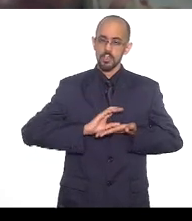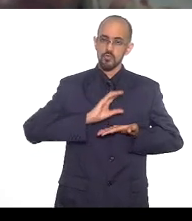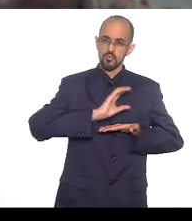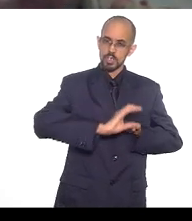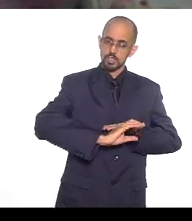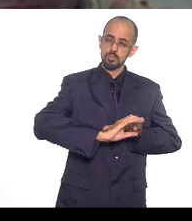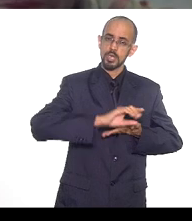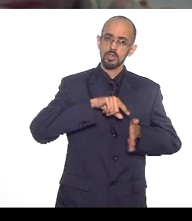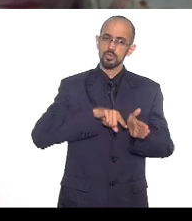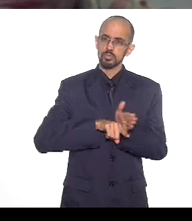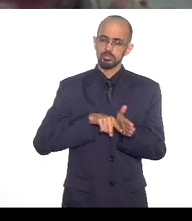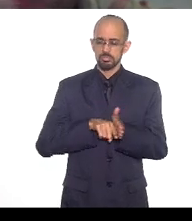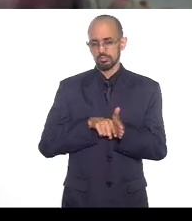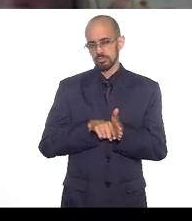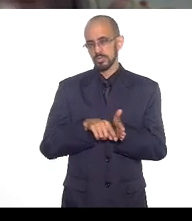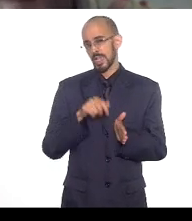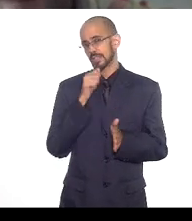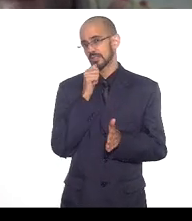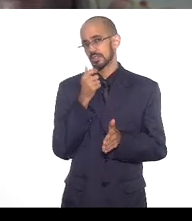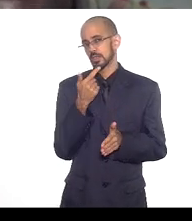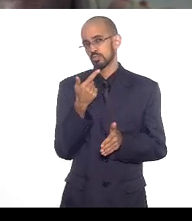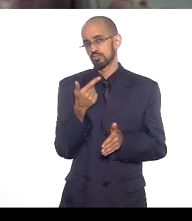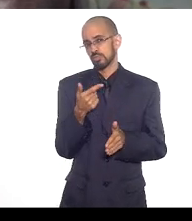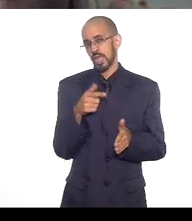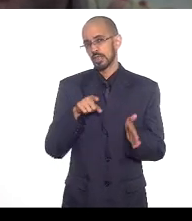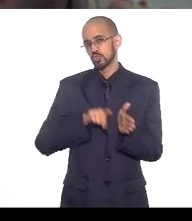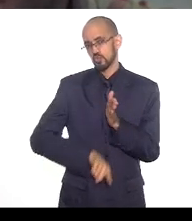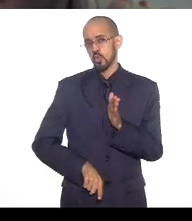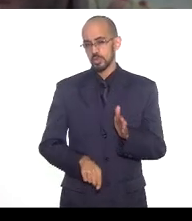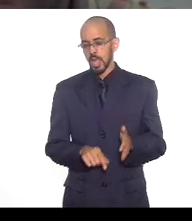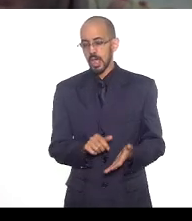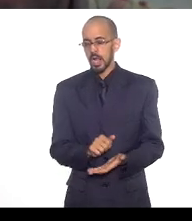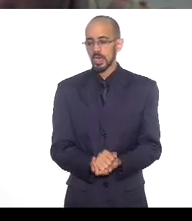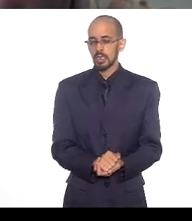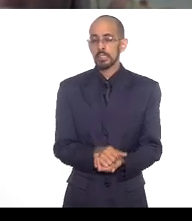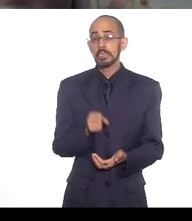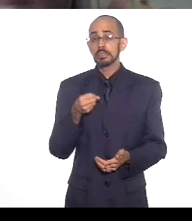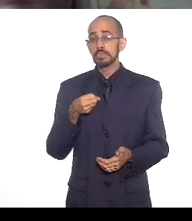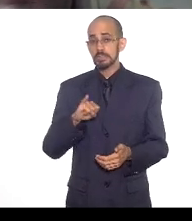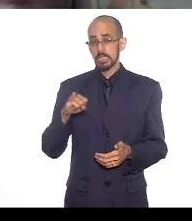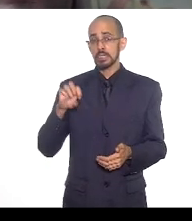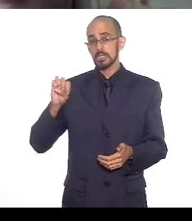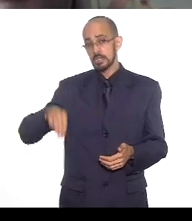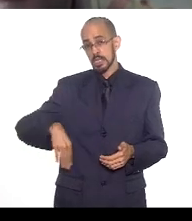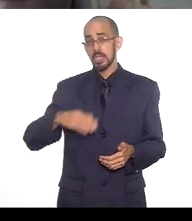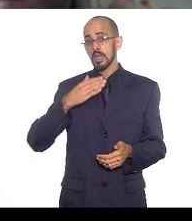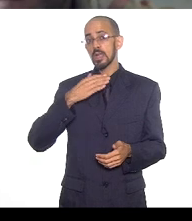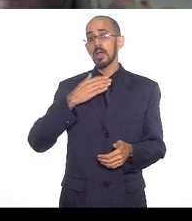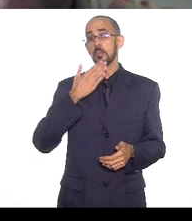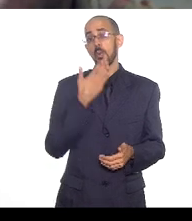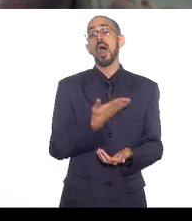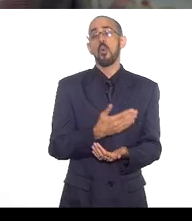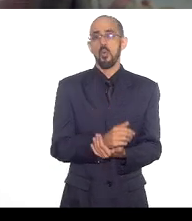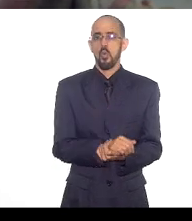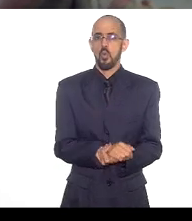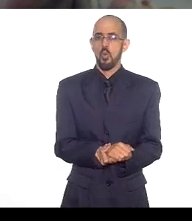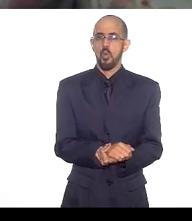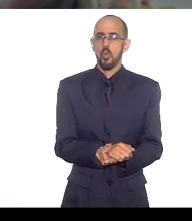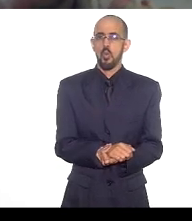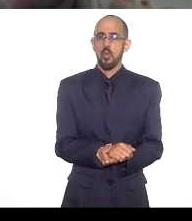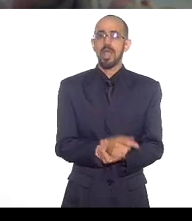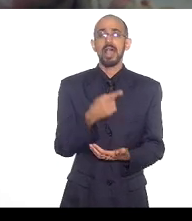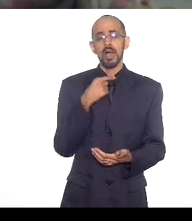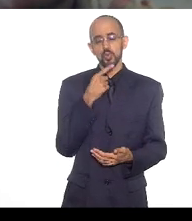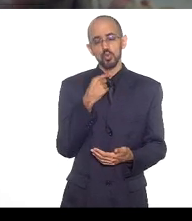investimentos exploratórios que ainda não foram deduzidos? Se sim, quais foram eles, né? E o que se